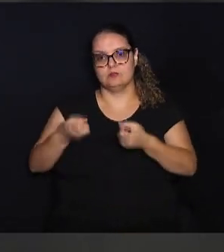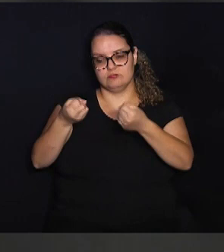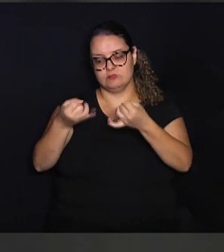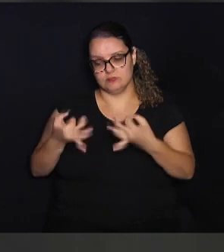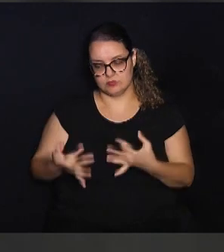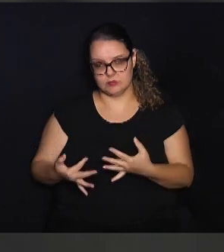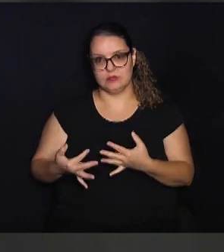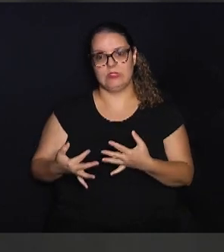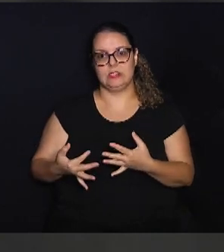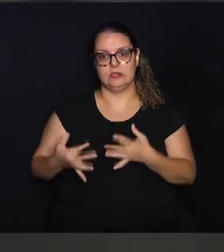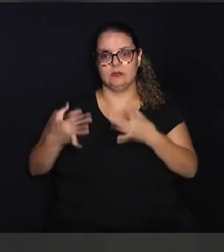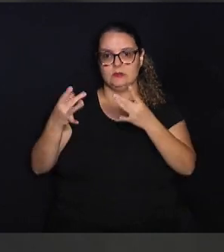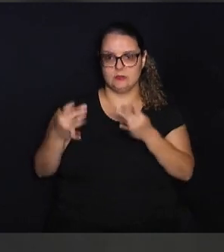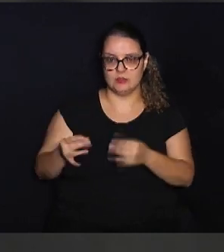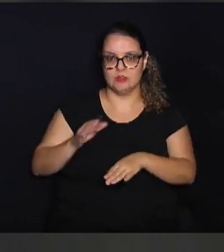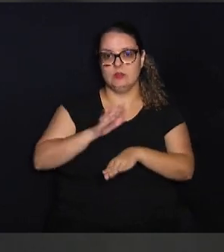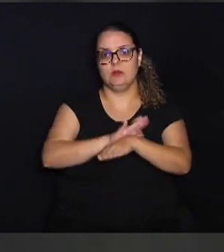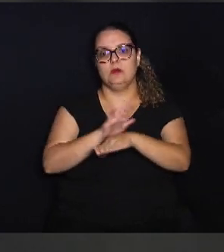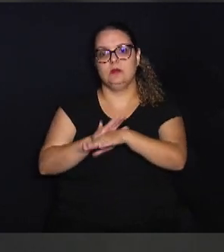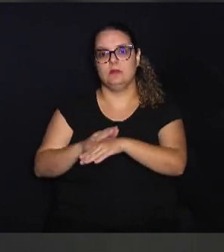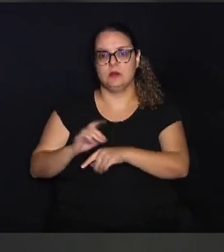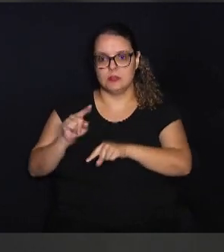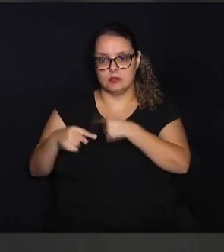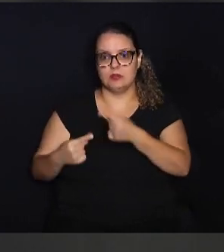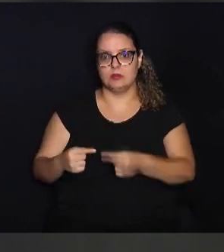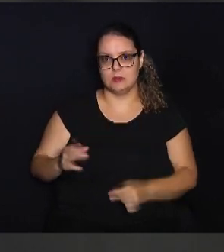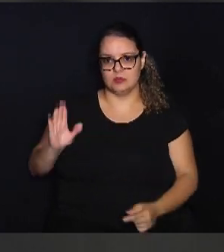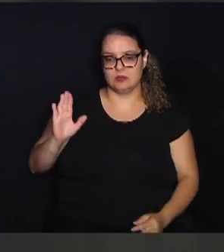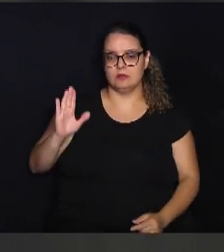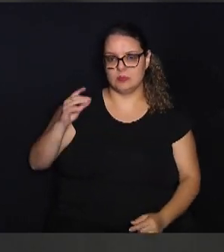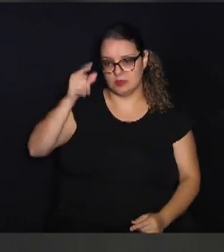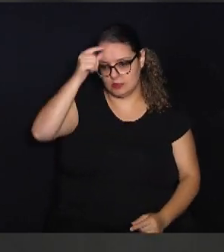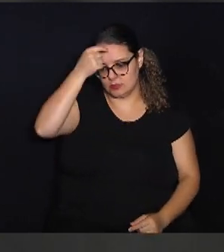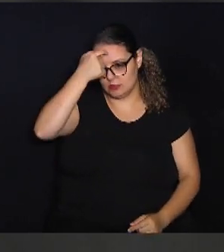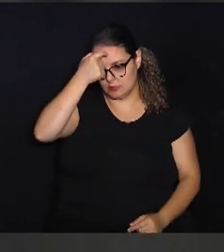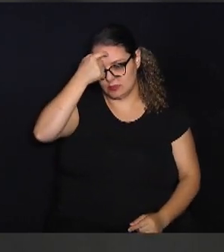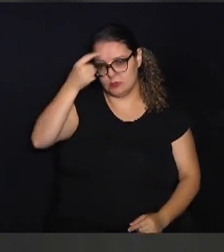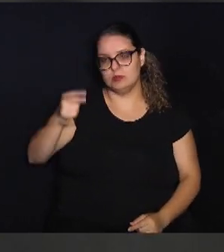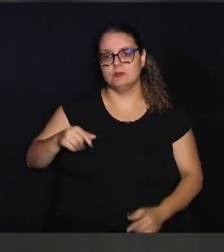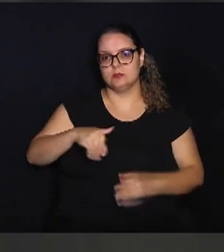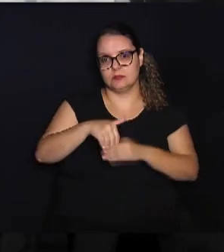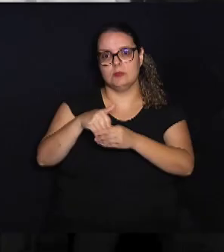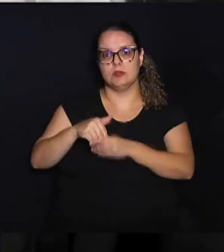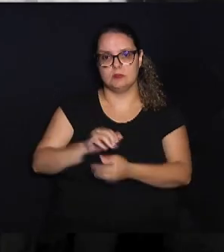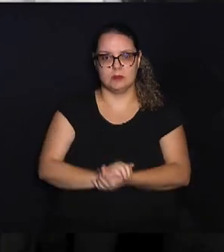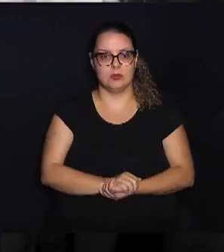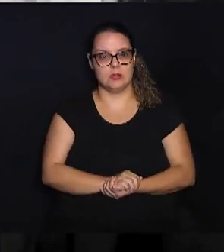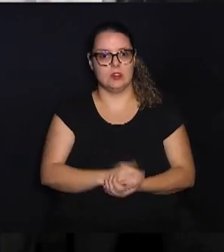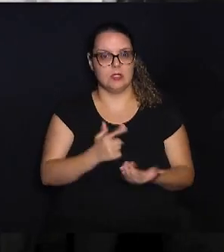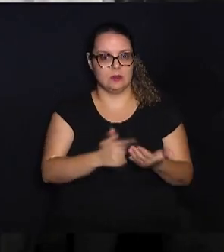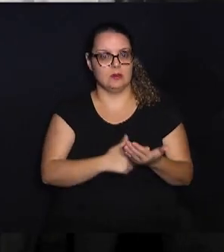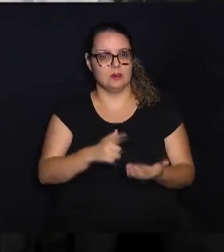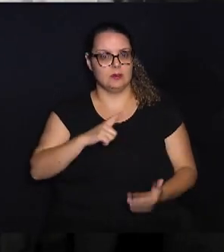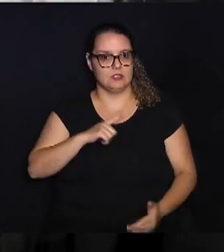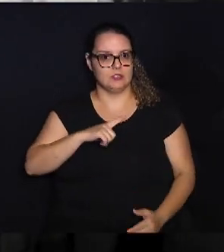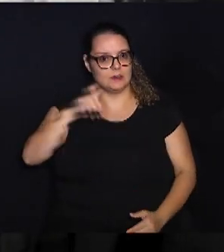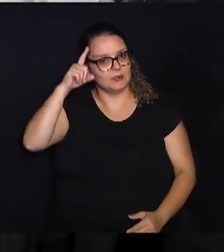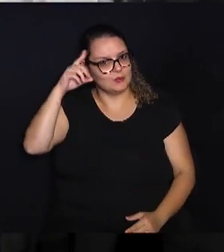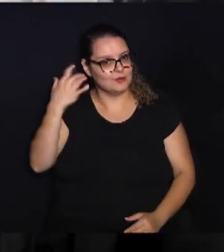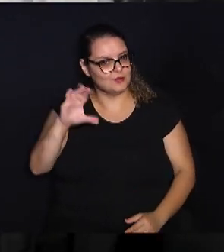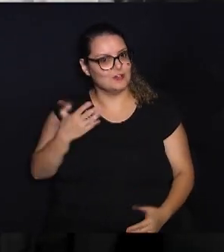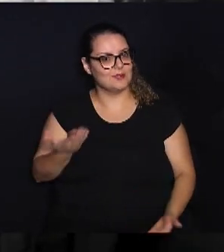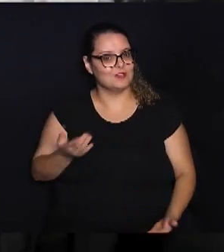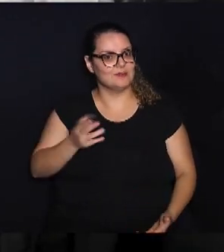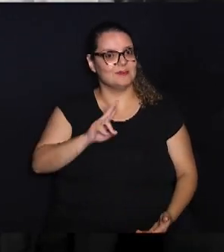claro para ajudar os próximos eleitores aí a ter um pouco mais de consciência na hora de votar. Este livro já tem data de estreia, já